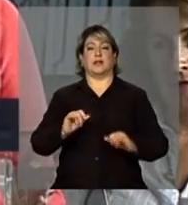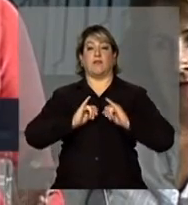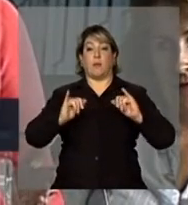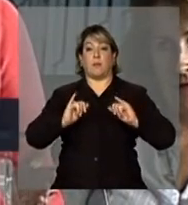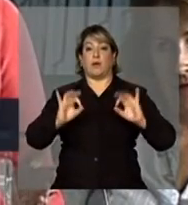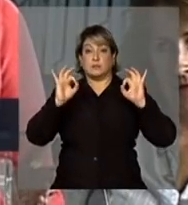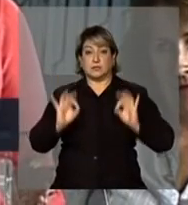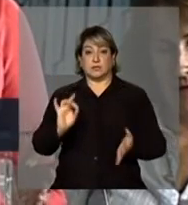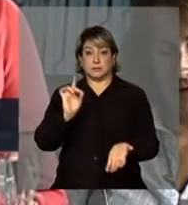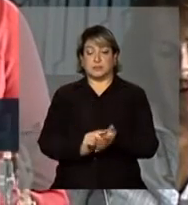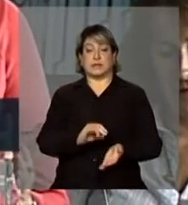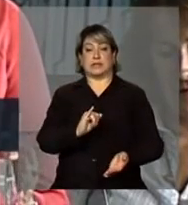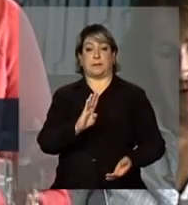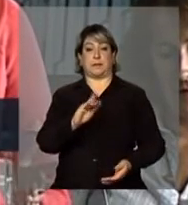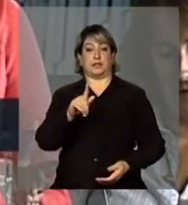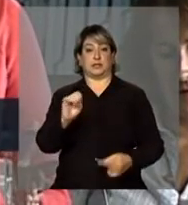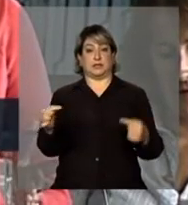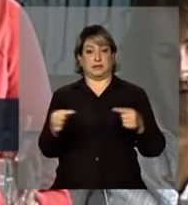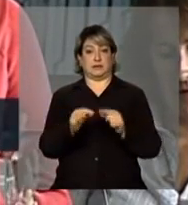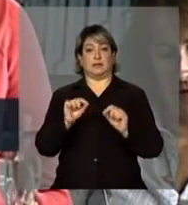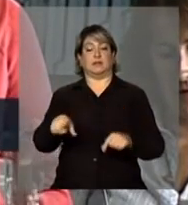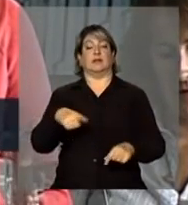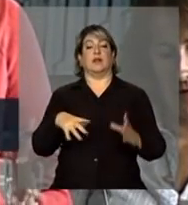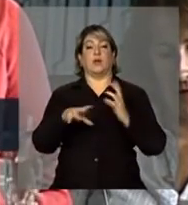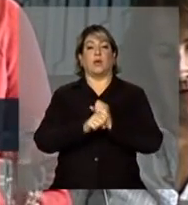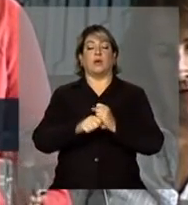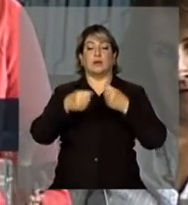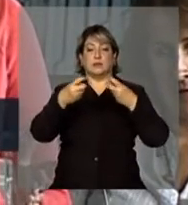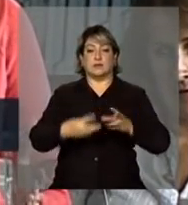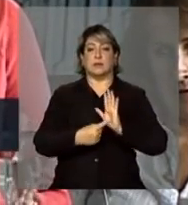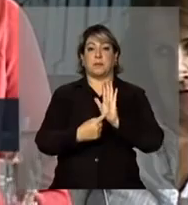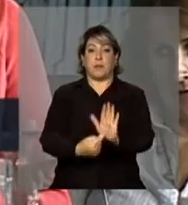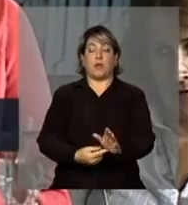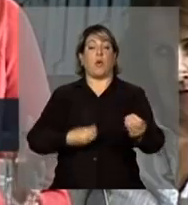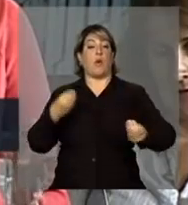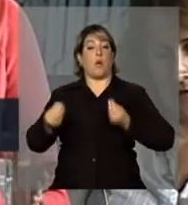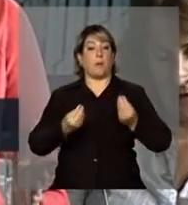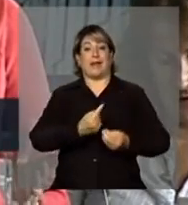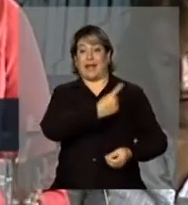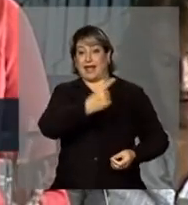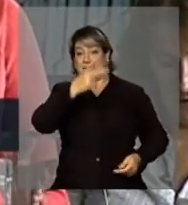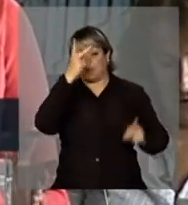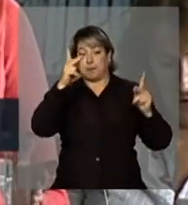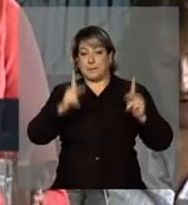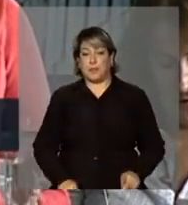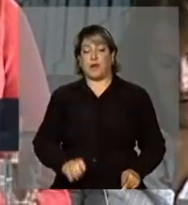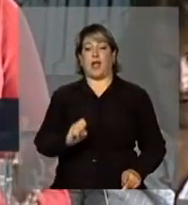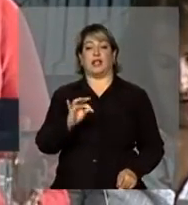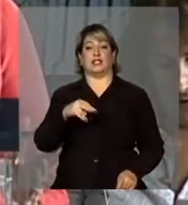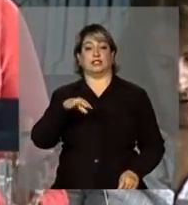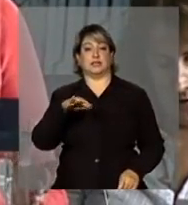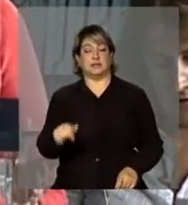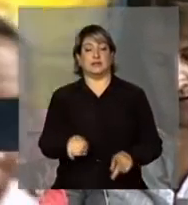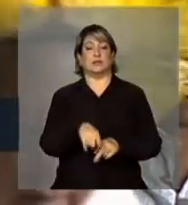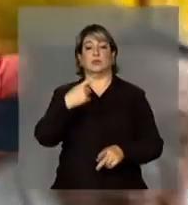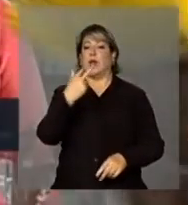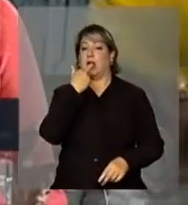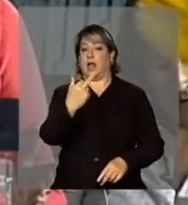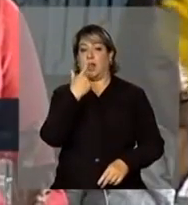oficiais do IBGE, que conta e que traz a situação de cada povo, etnia e as suas